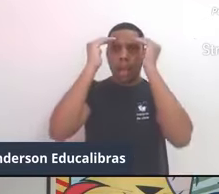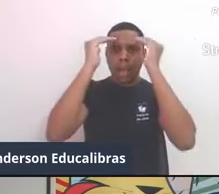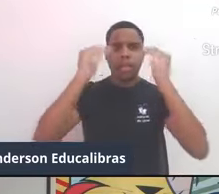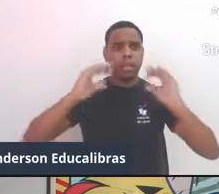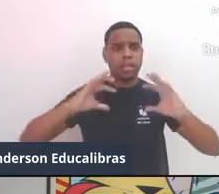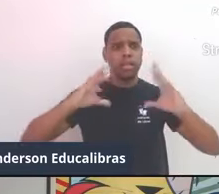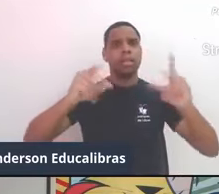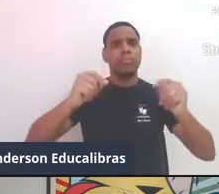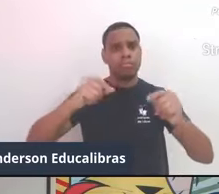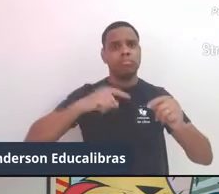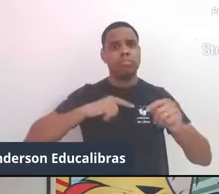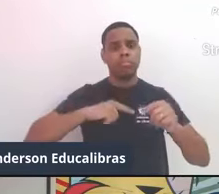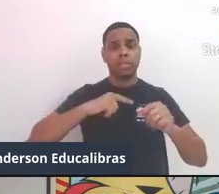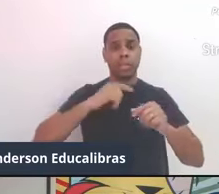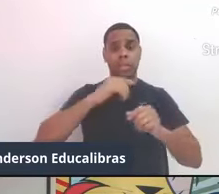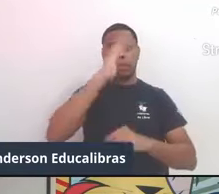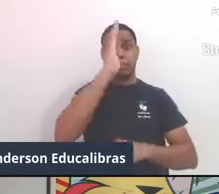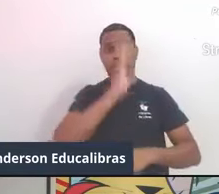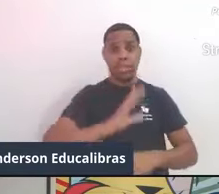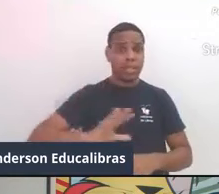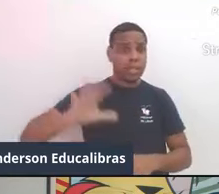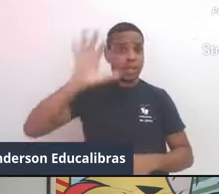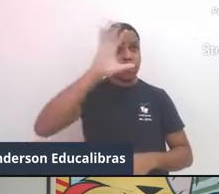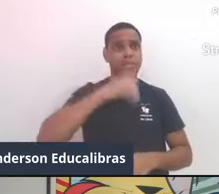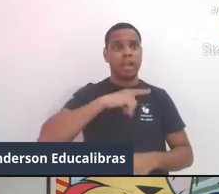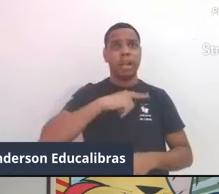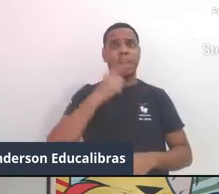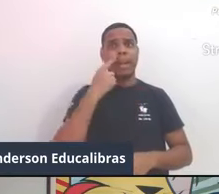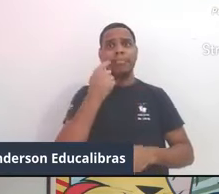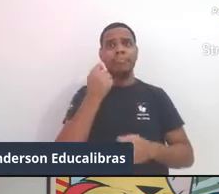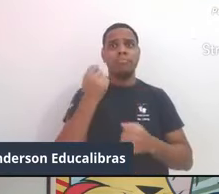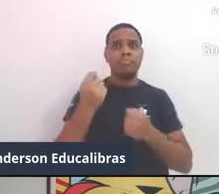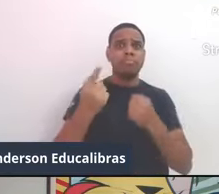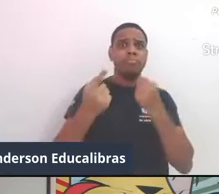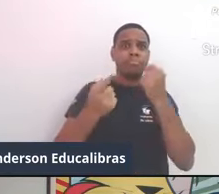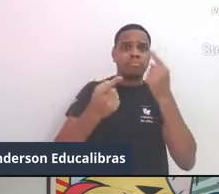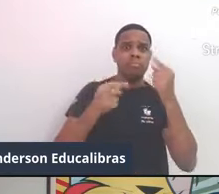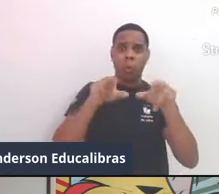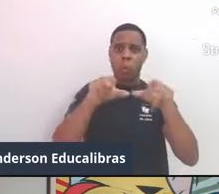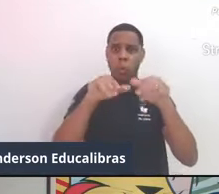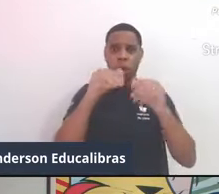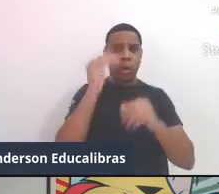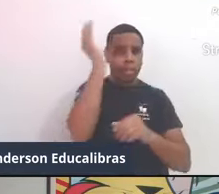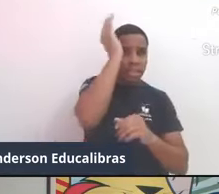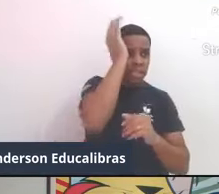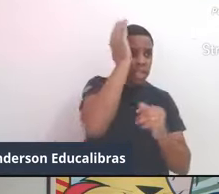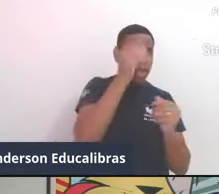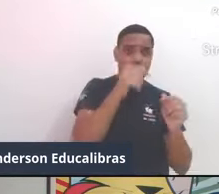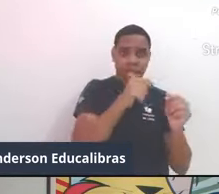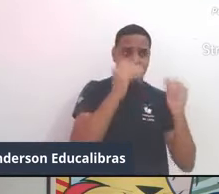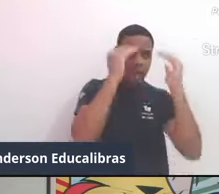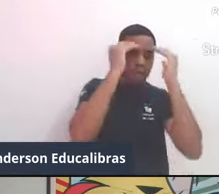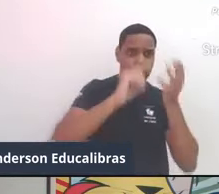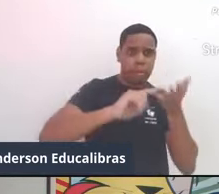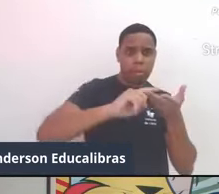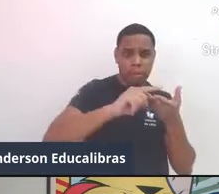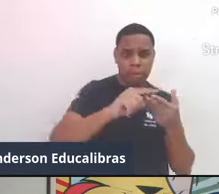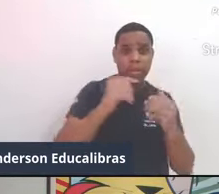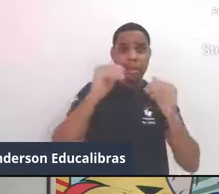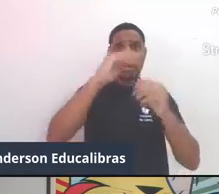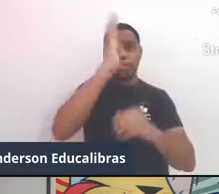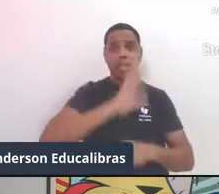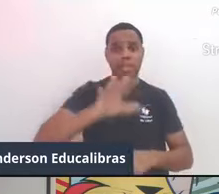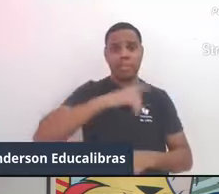poucos lugares do Brasil, a gente vai ver uma instituição com uma preocupação tão apurada, tão sensível com a